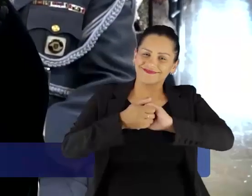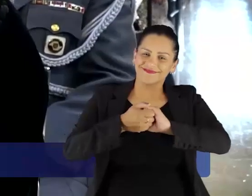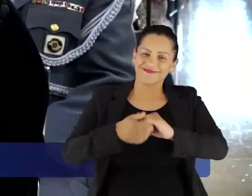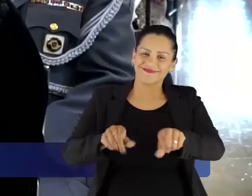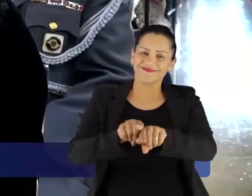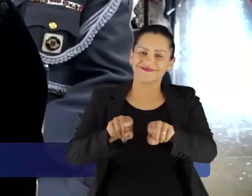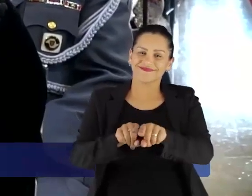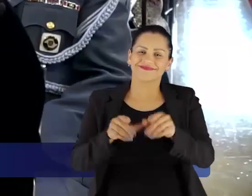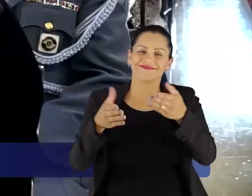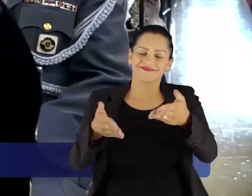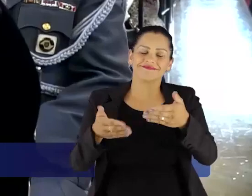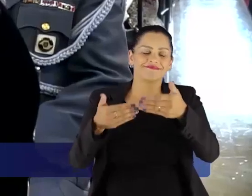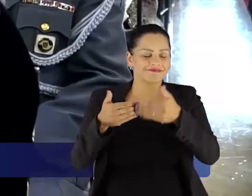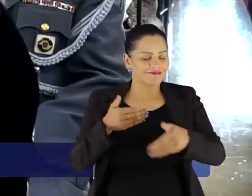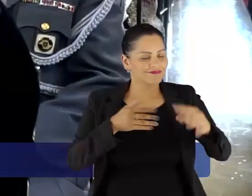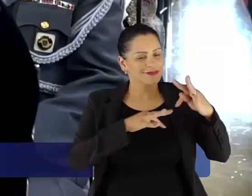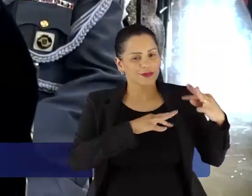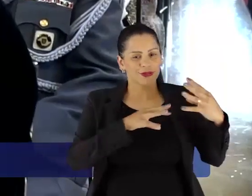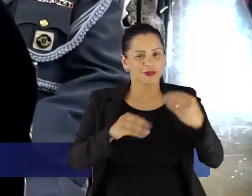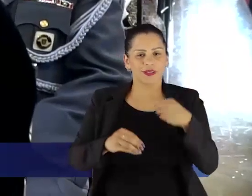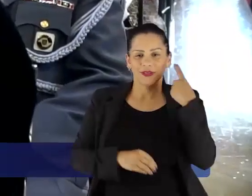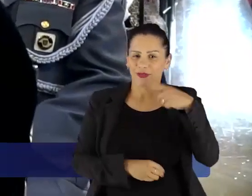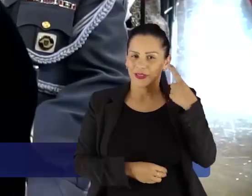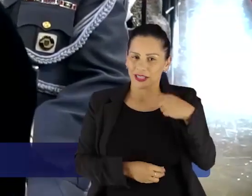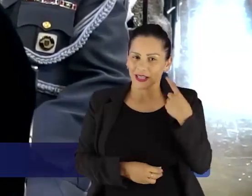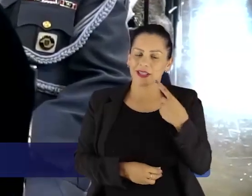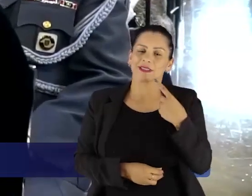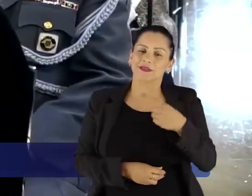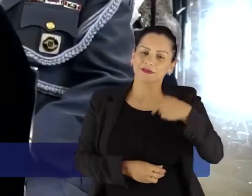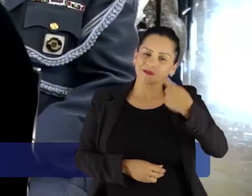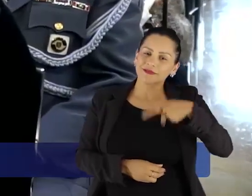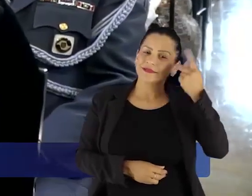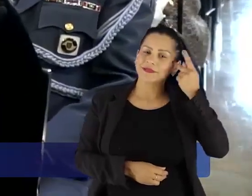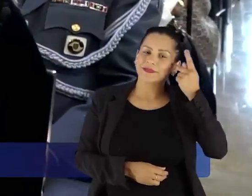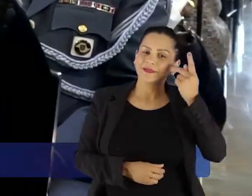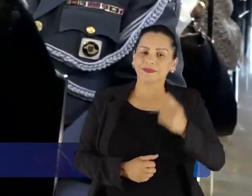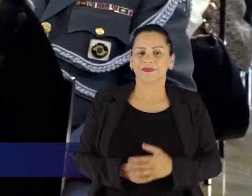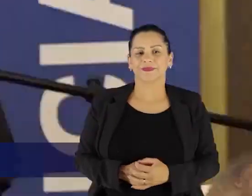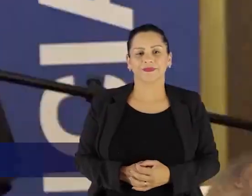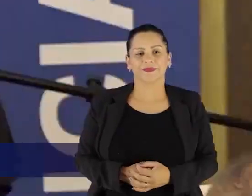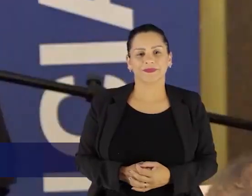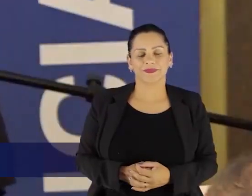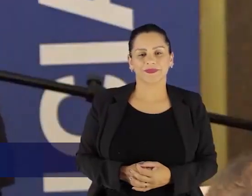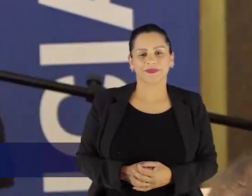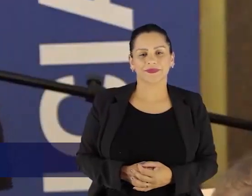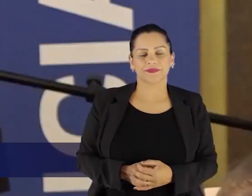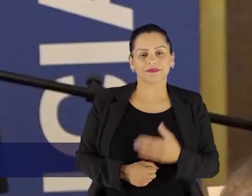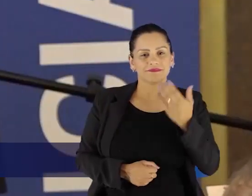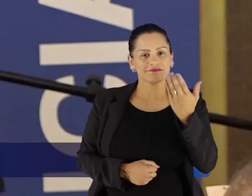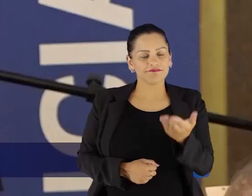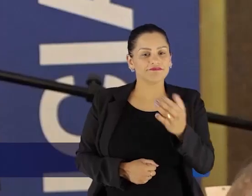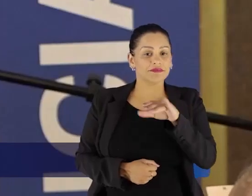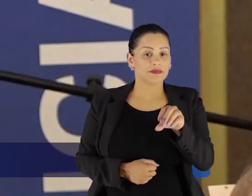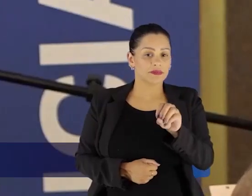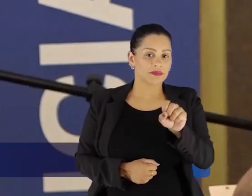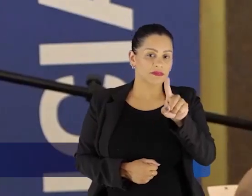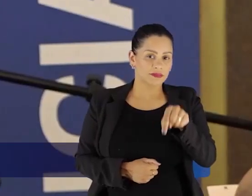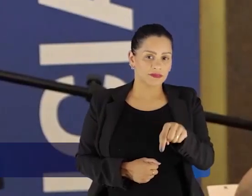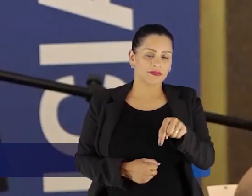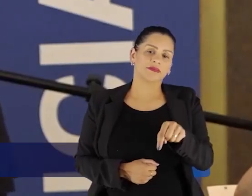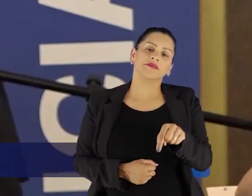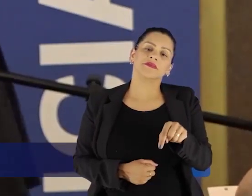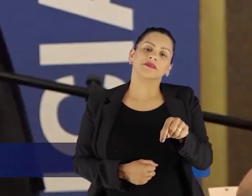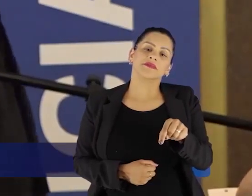extensivo a todos os advogados do estado de São Paulo se sentir senhor José Carlos